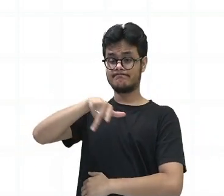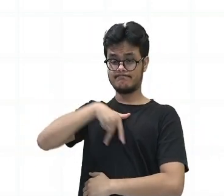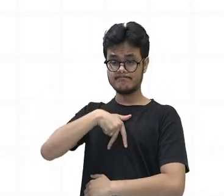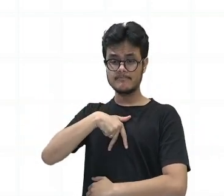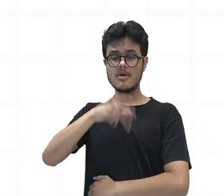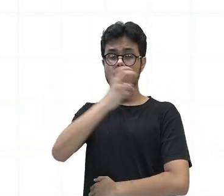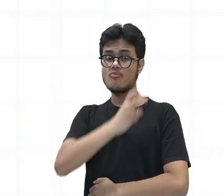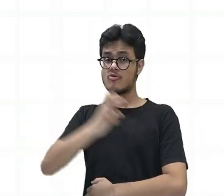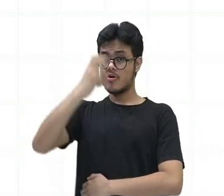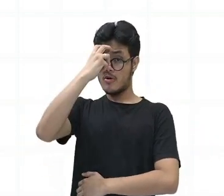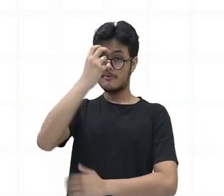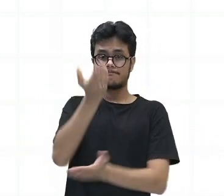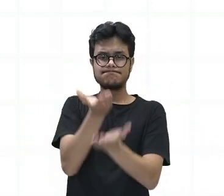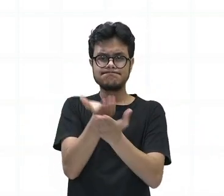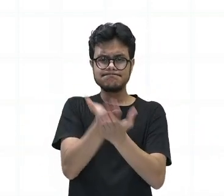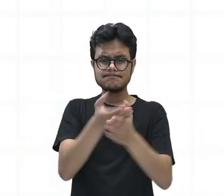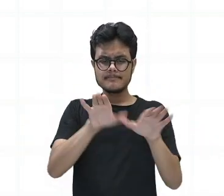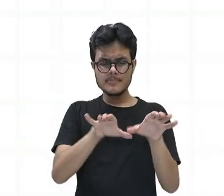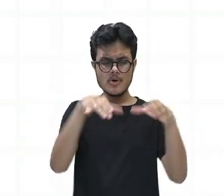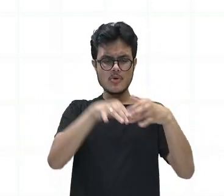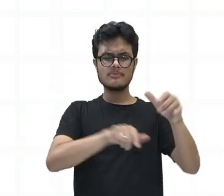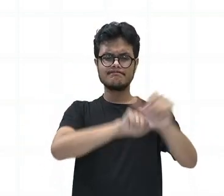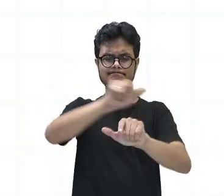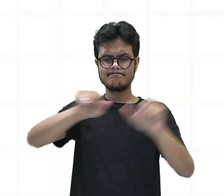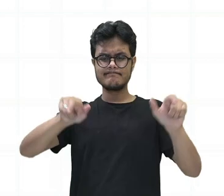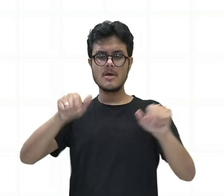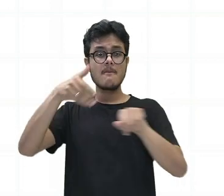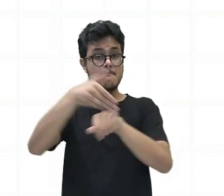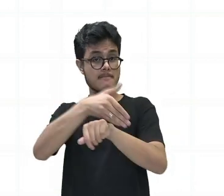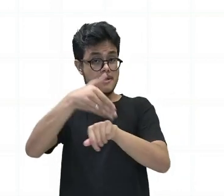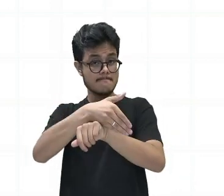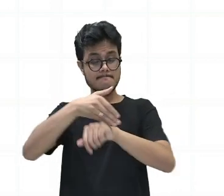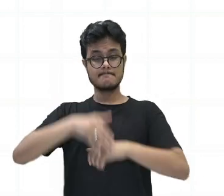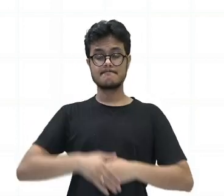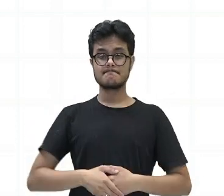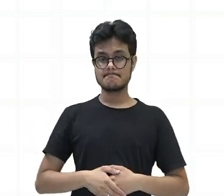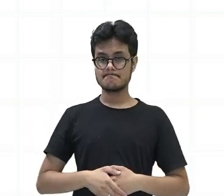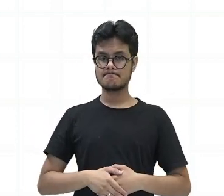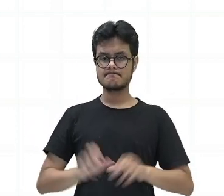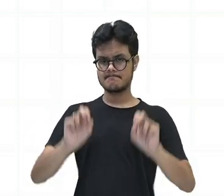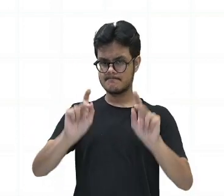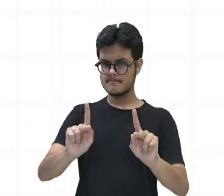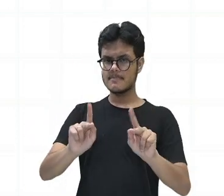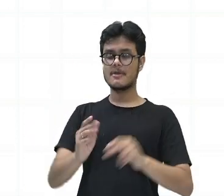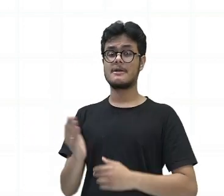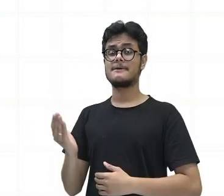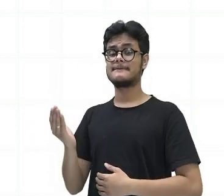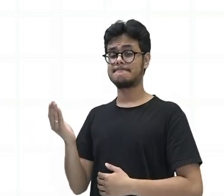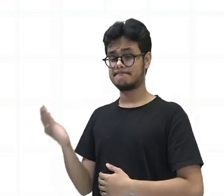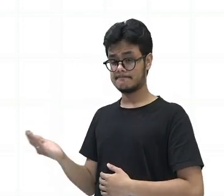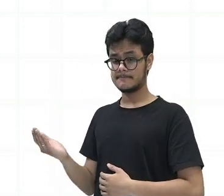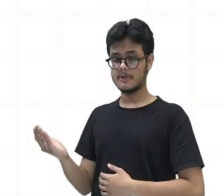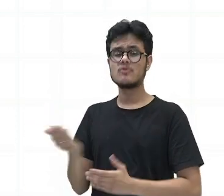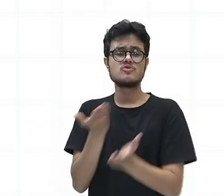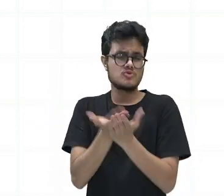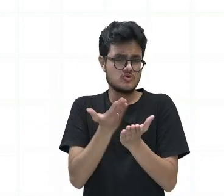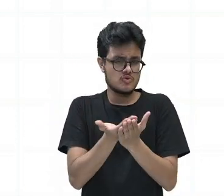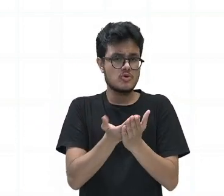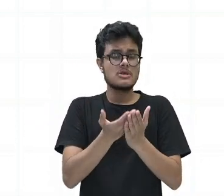antropólogos, que são esses profissionais, estudam o que? As culturas e os grupos que as criam, tá?